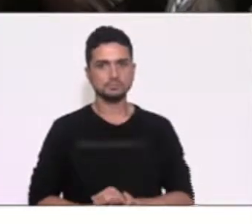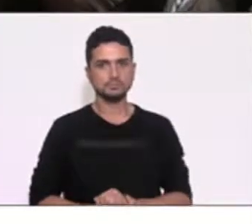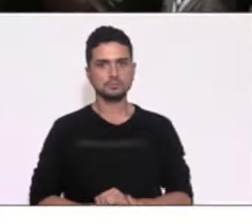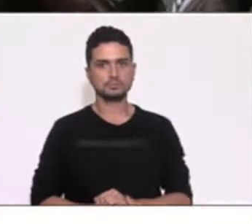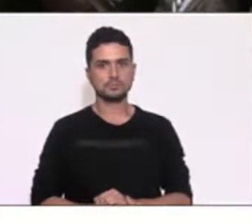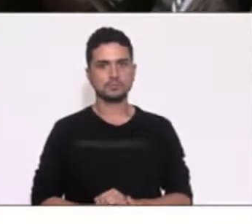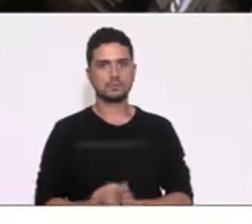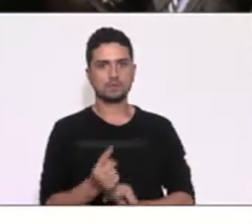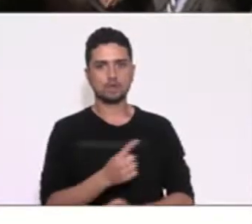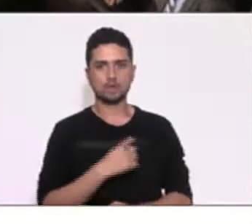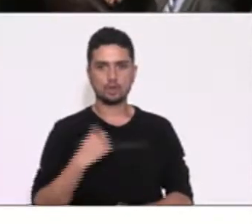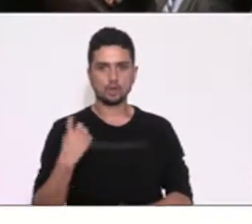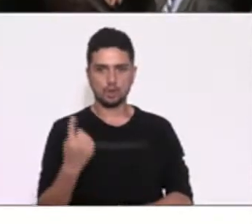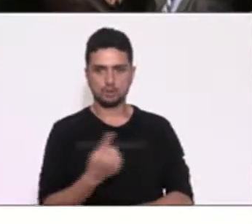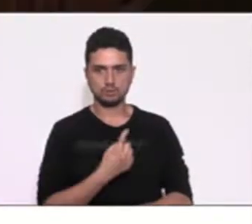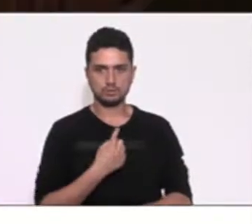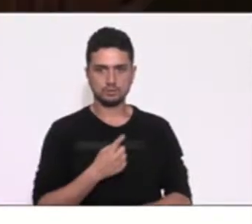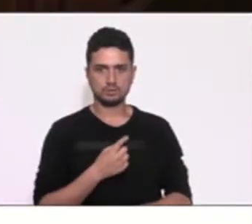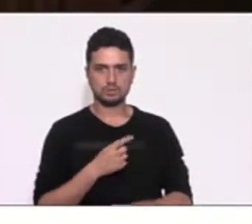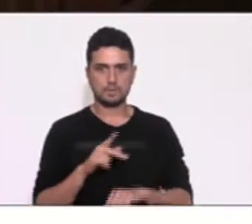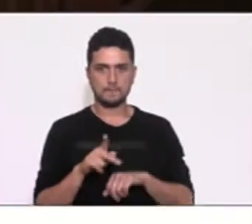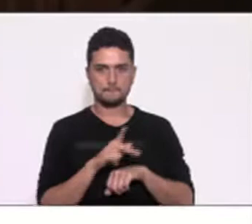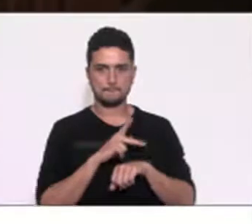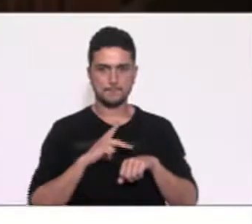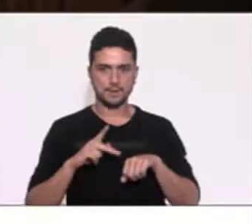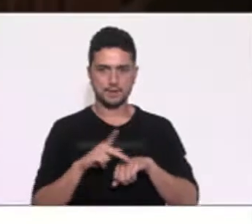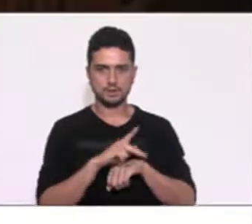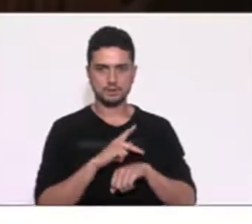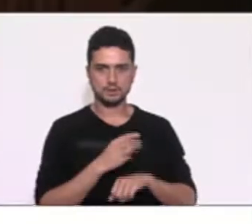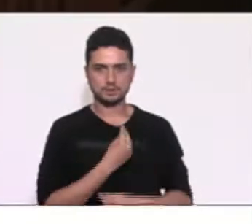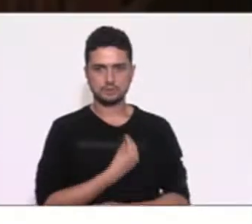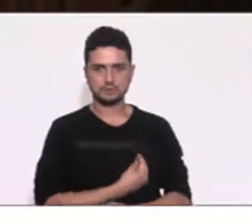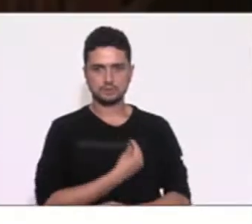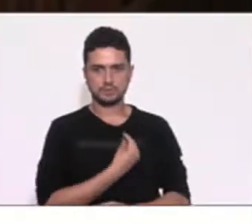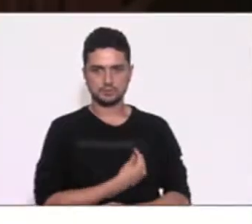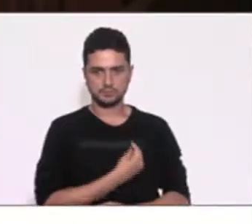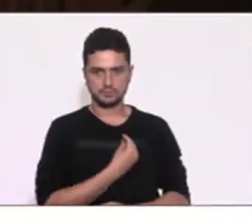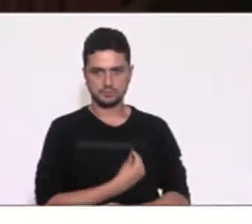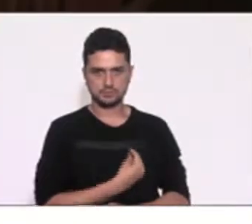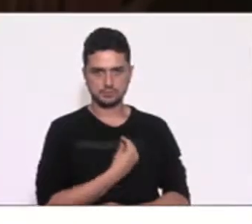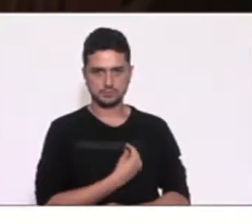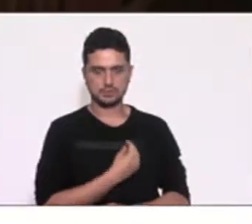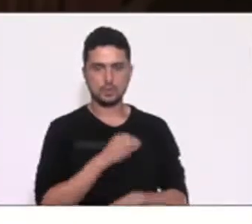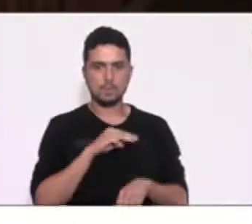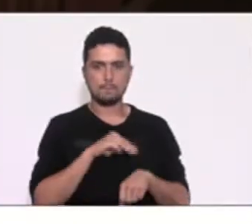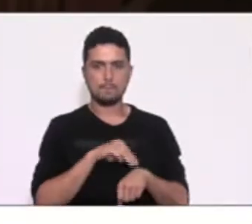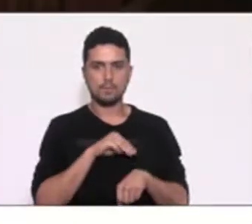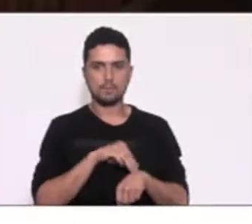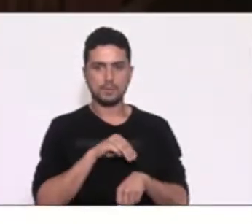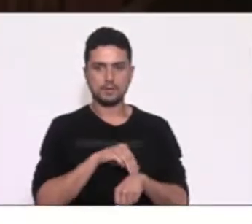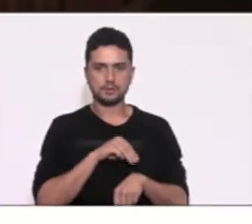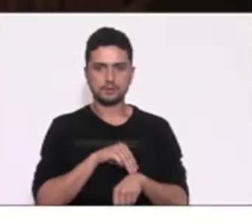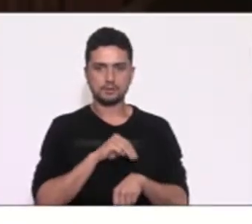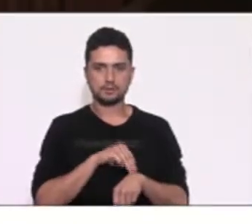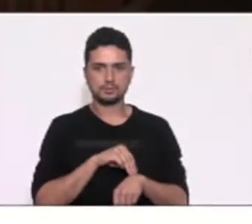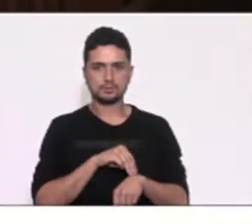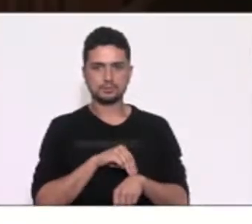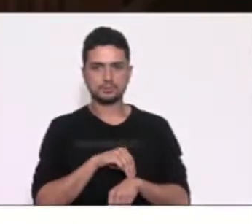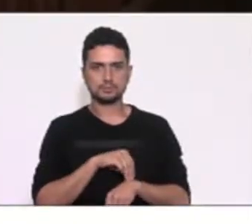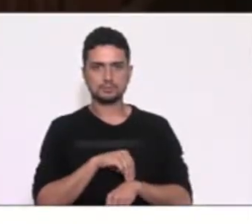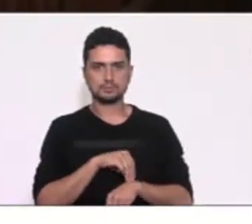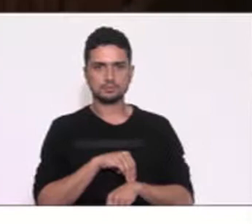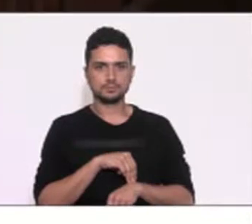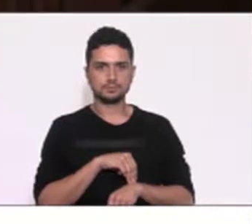o nosso país vive um momento